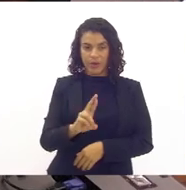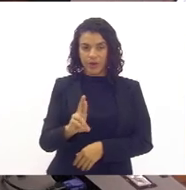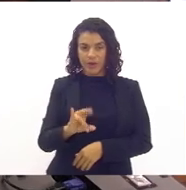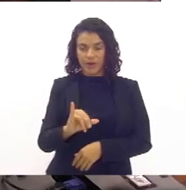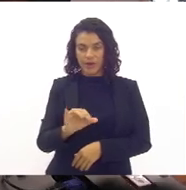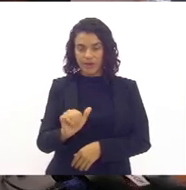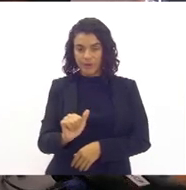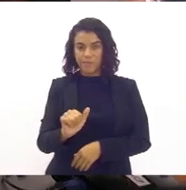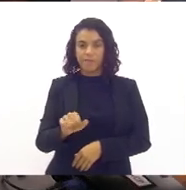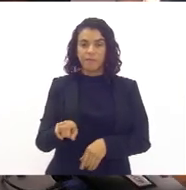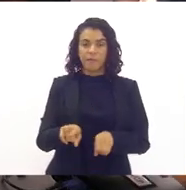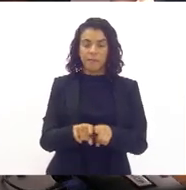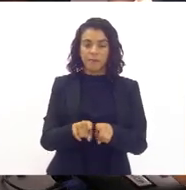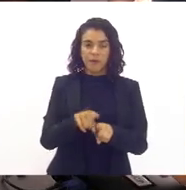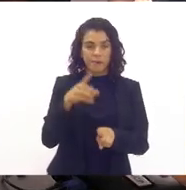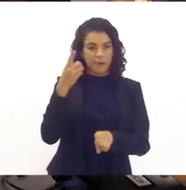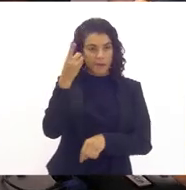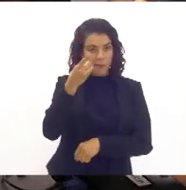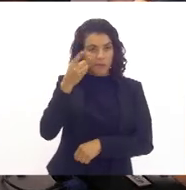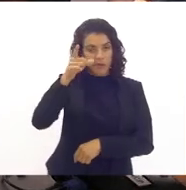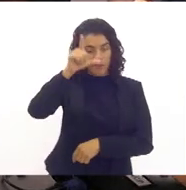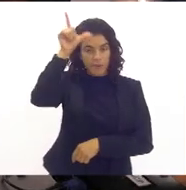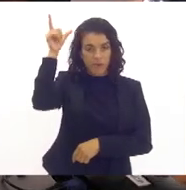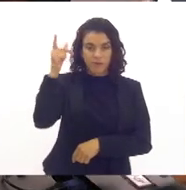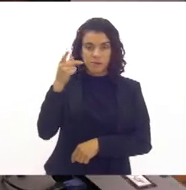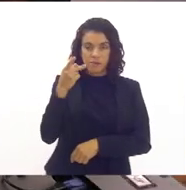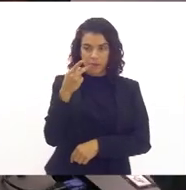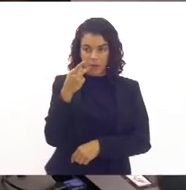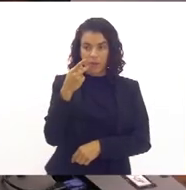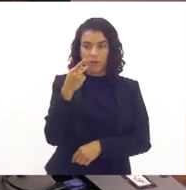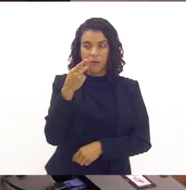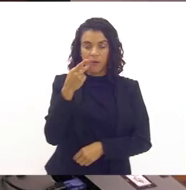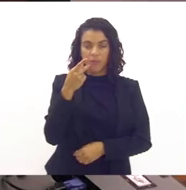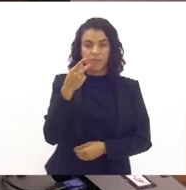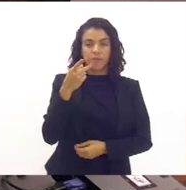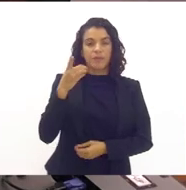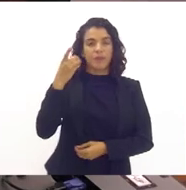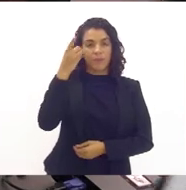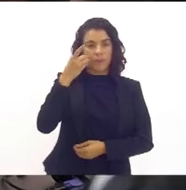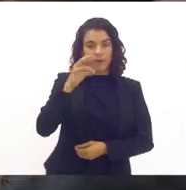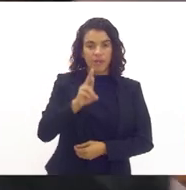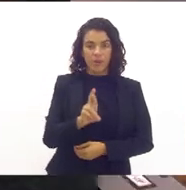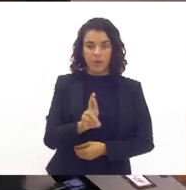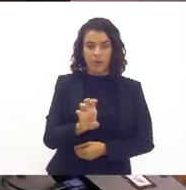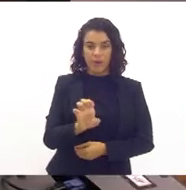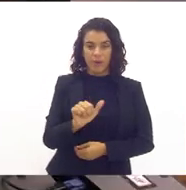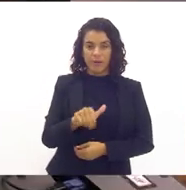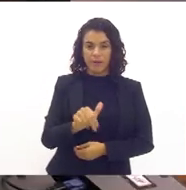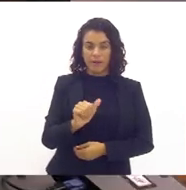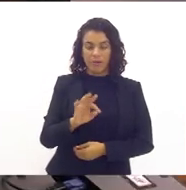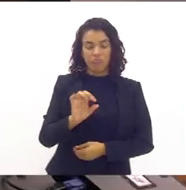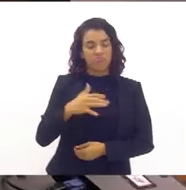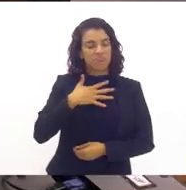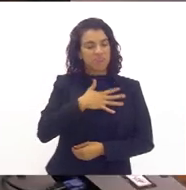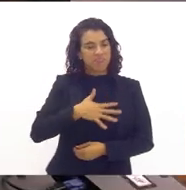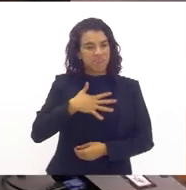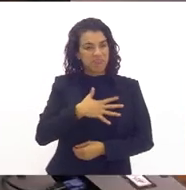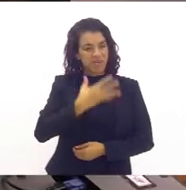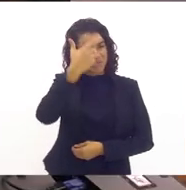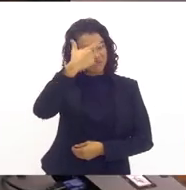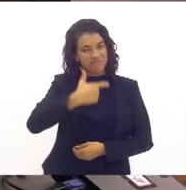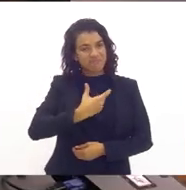Deputados presentes, Luiz Paulo, deputado Renato. É um prazer estar aqui nessa casa